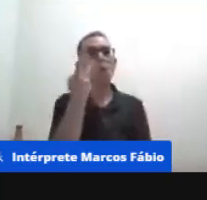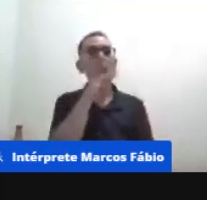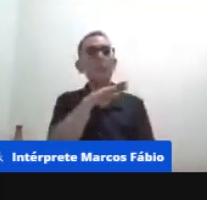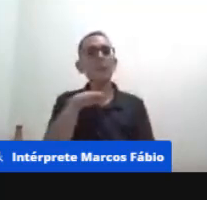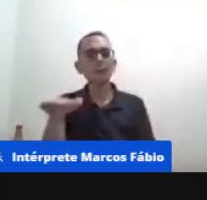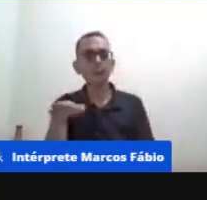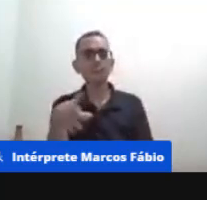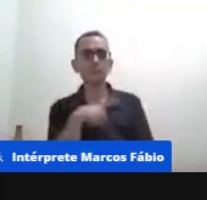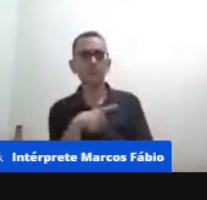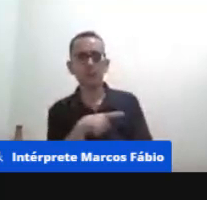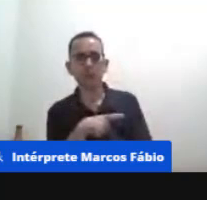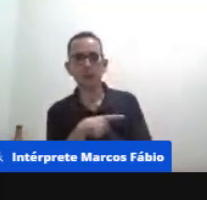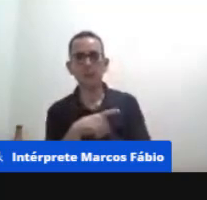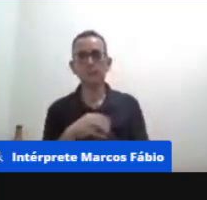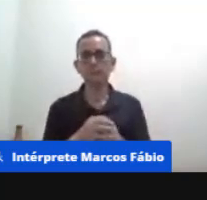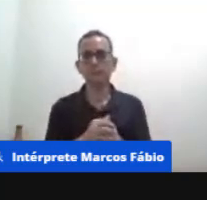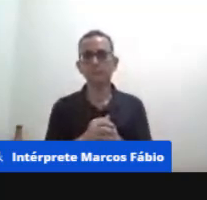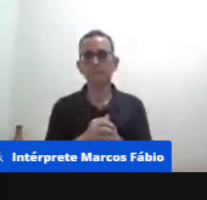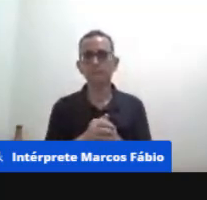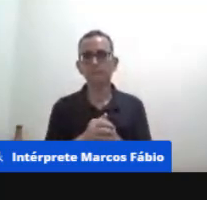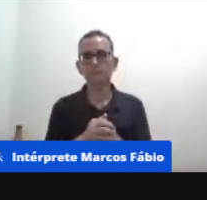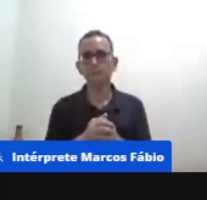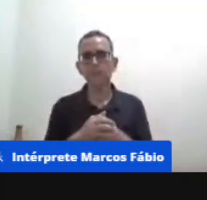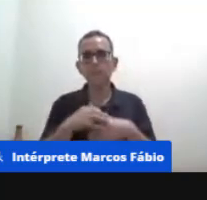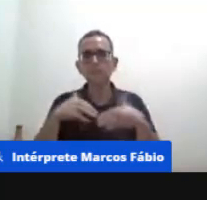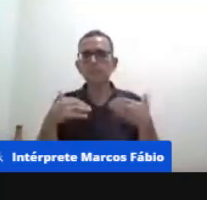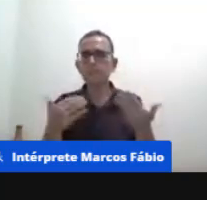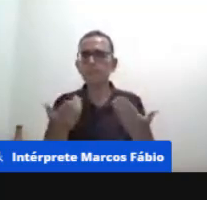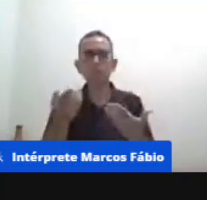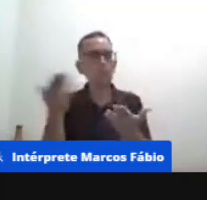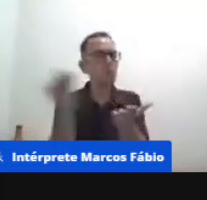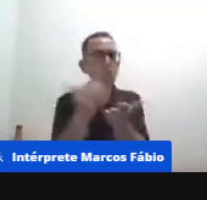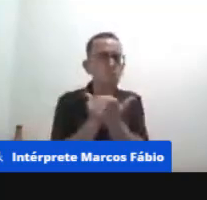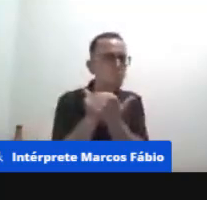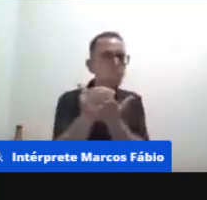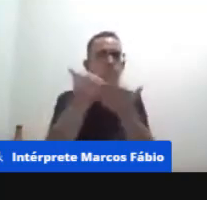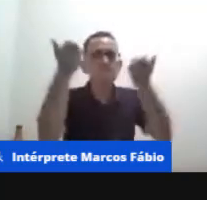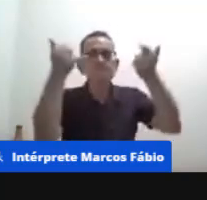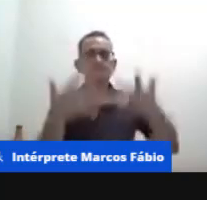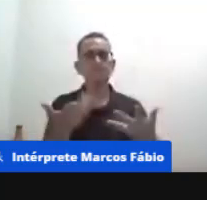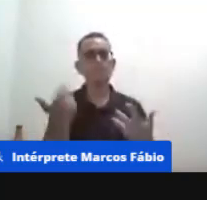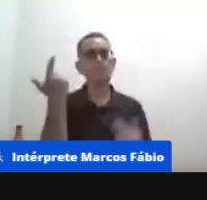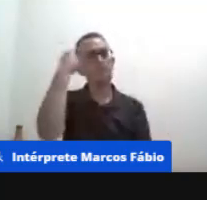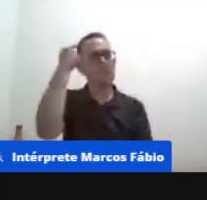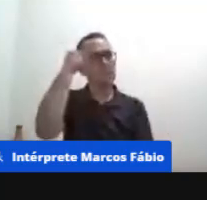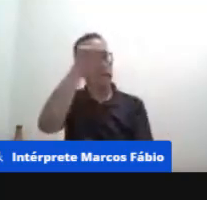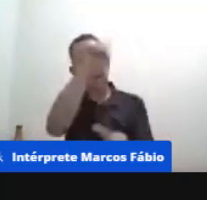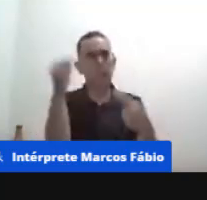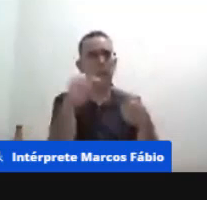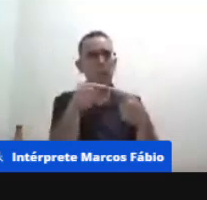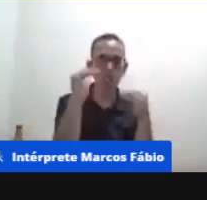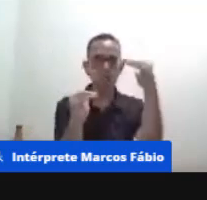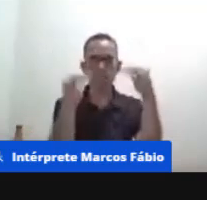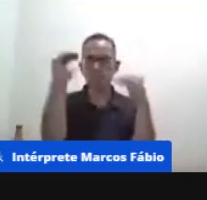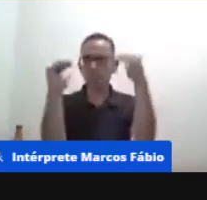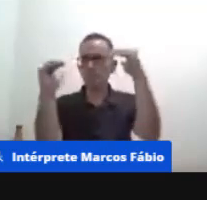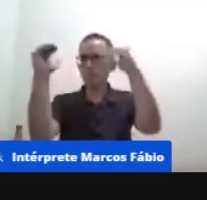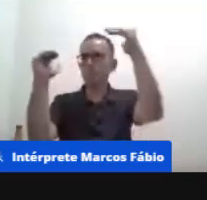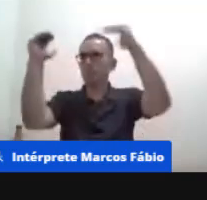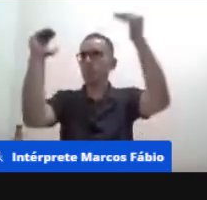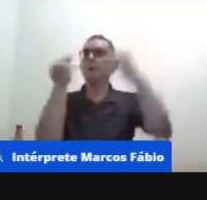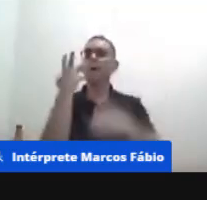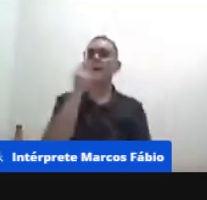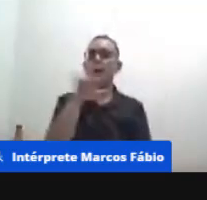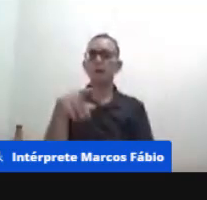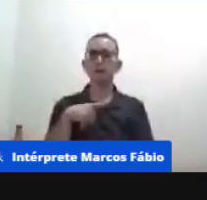gente falou desde o começo que a gente precisa pensar em que nível de desenvolvimento essa criança está. A